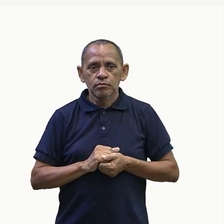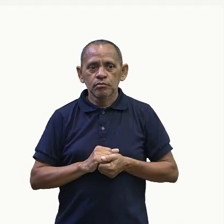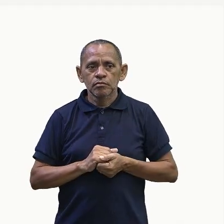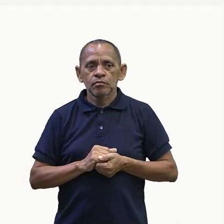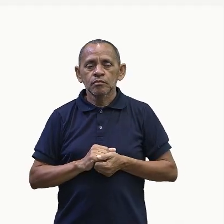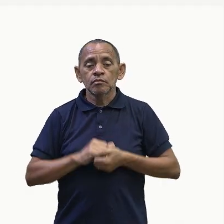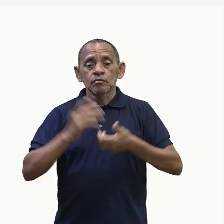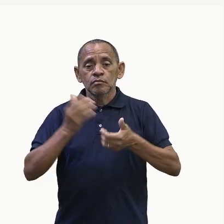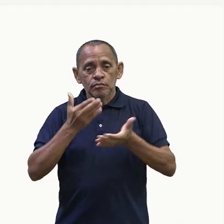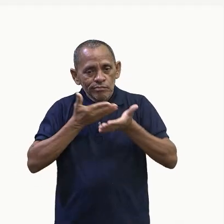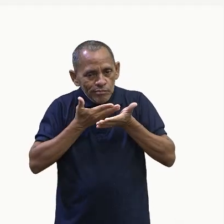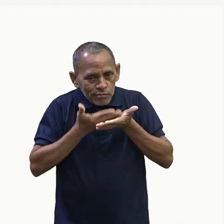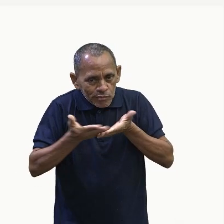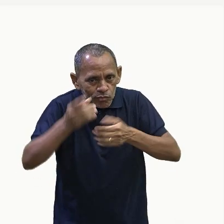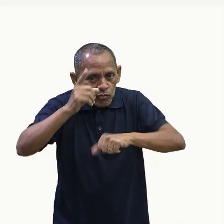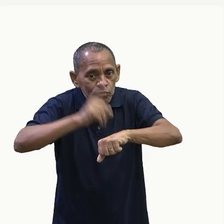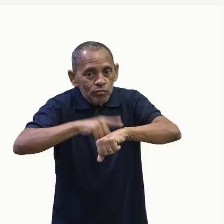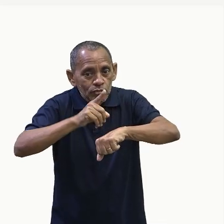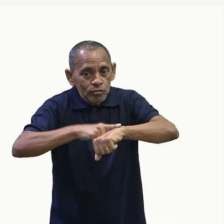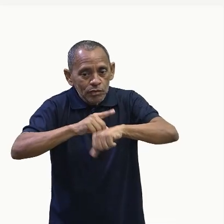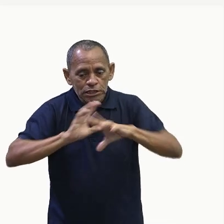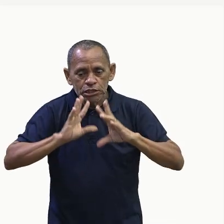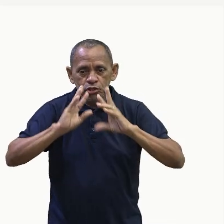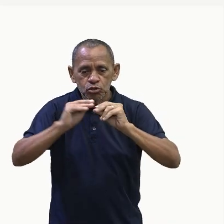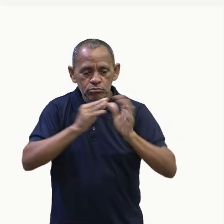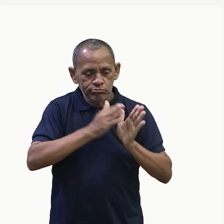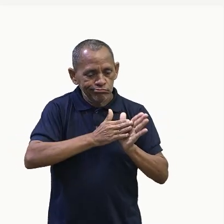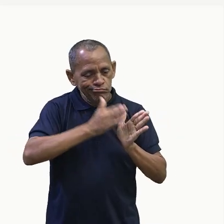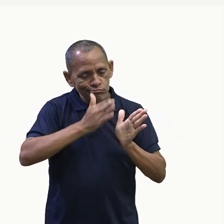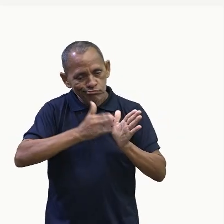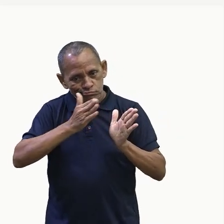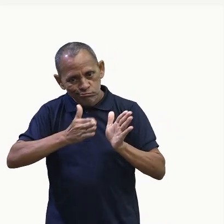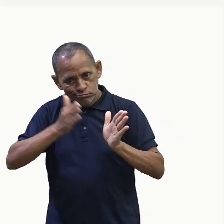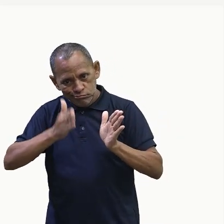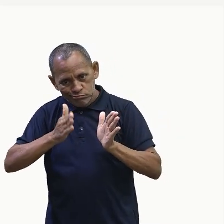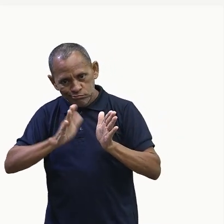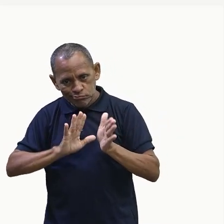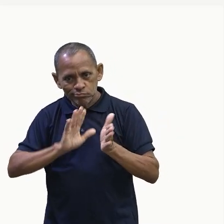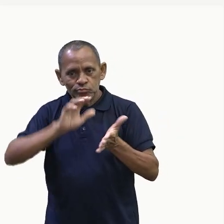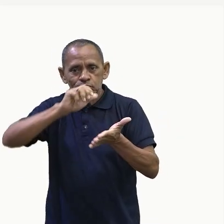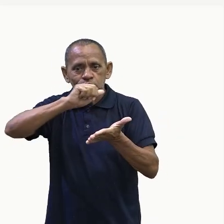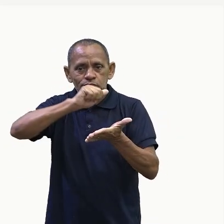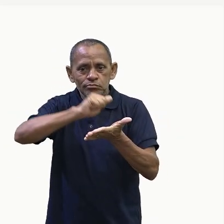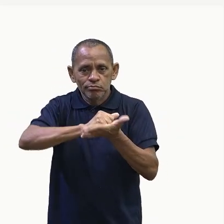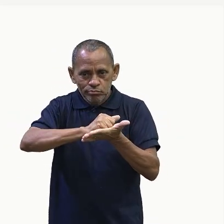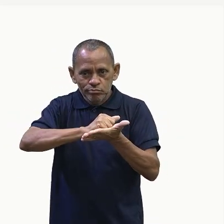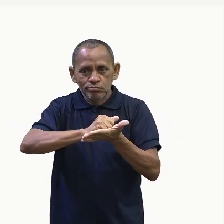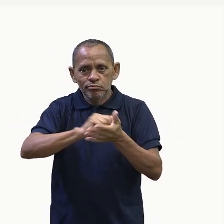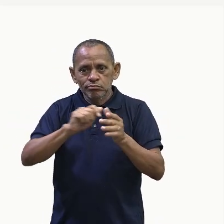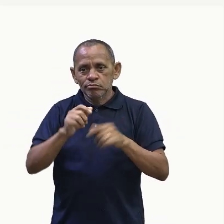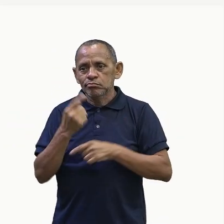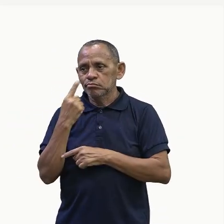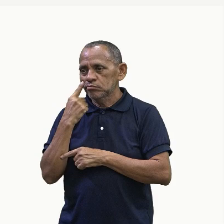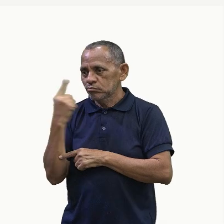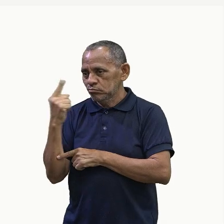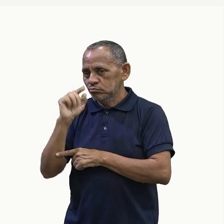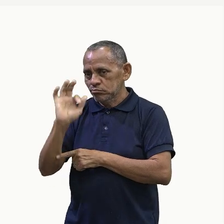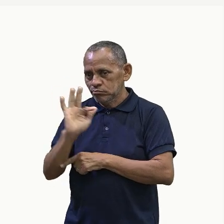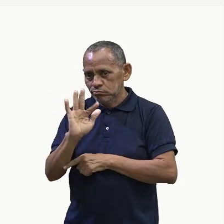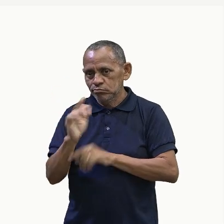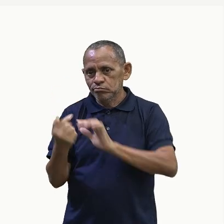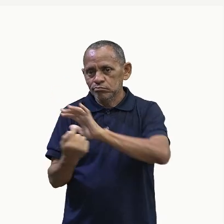do momento que todas essas etapas da tradução aqui, ó, nessa ilustração, a partir